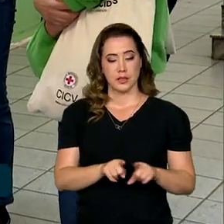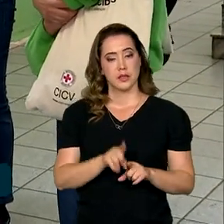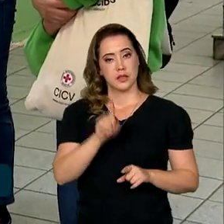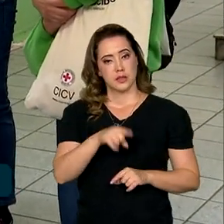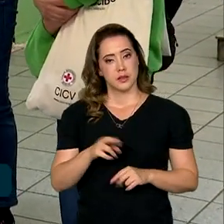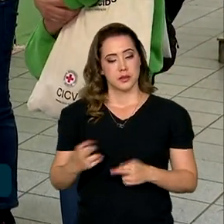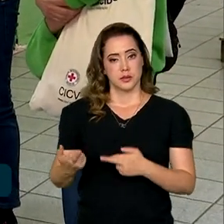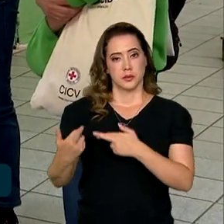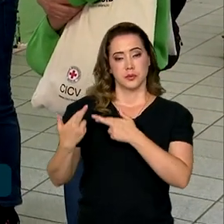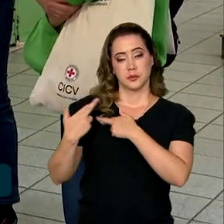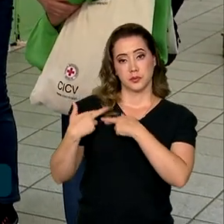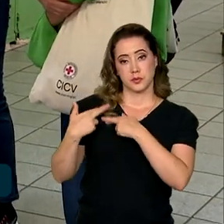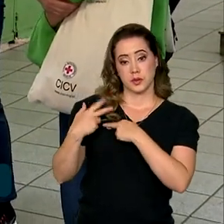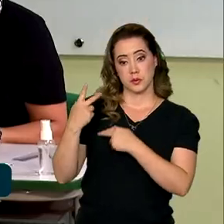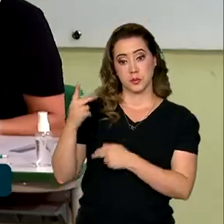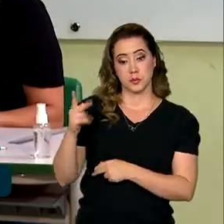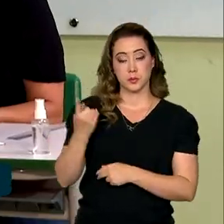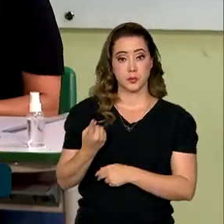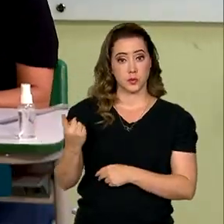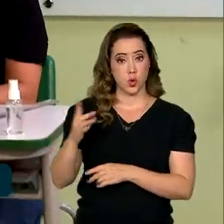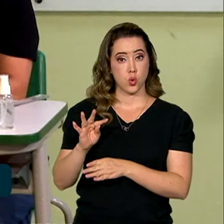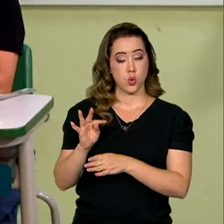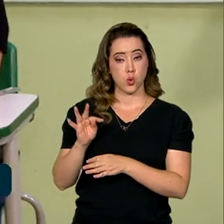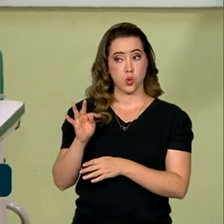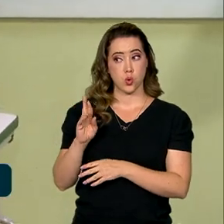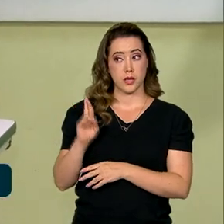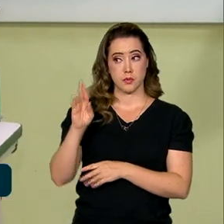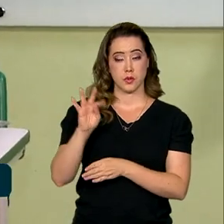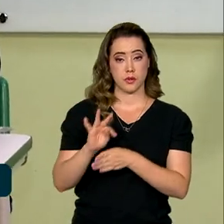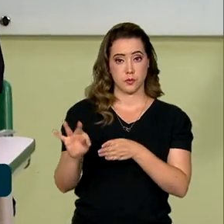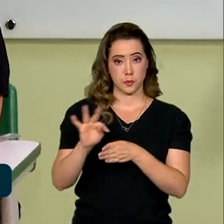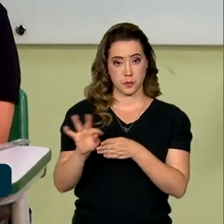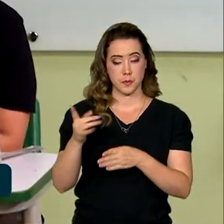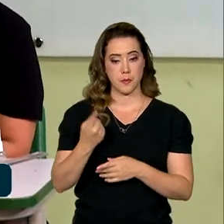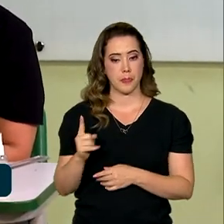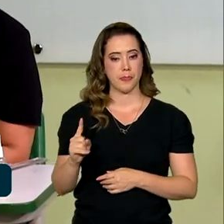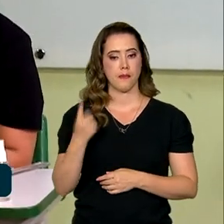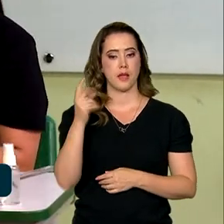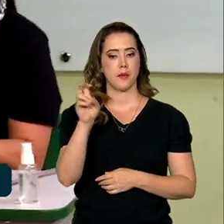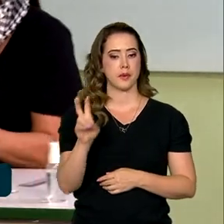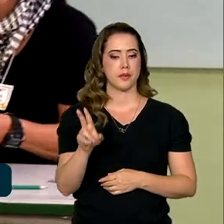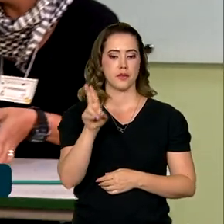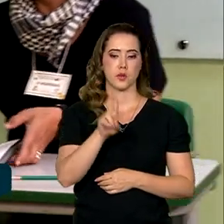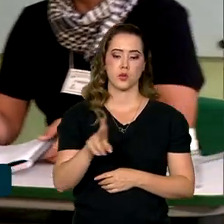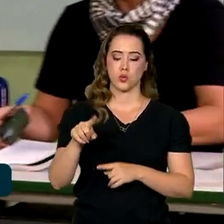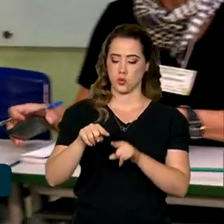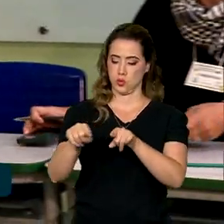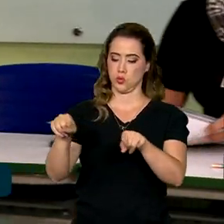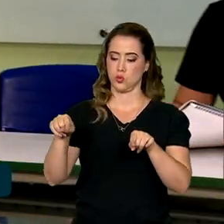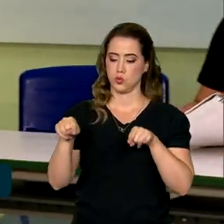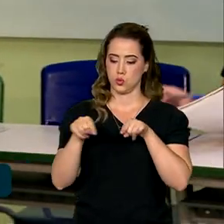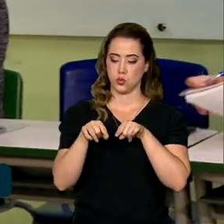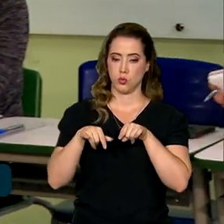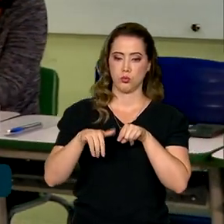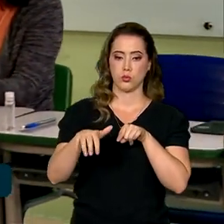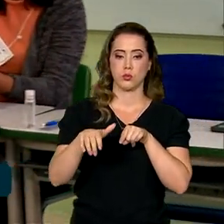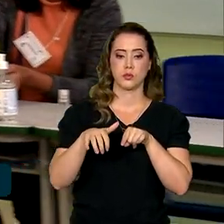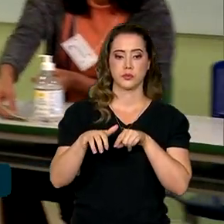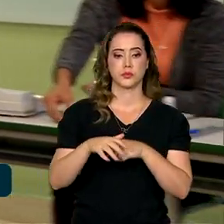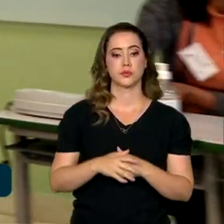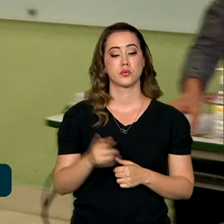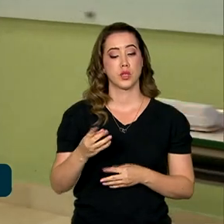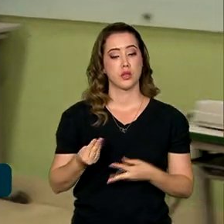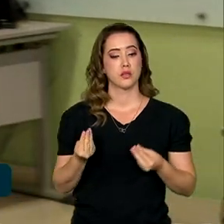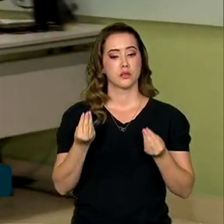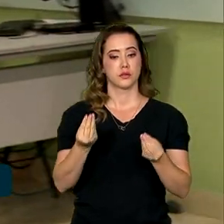são responsabilidades deles. E pela primeira vez, o sistema de votação foi por meio de urnas eletrônicas.